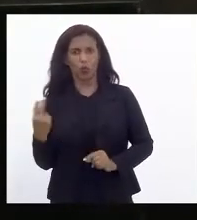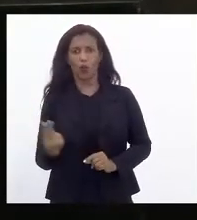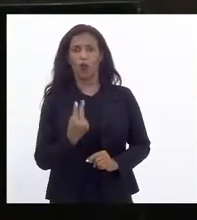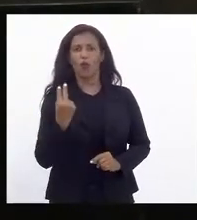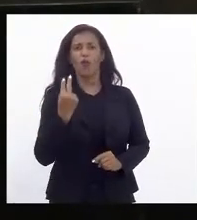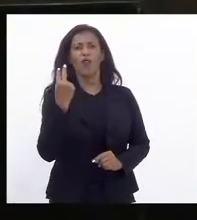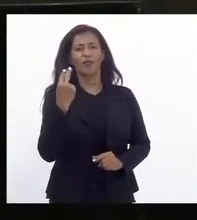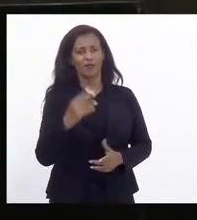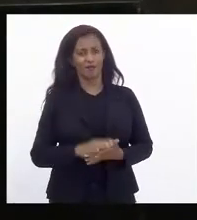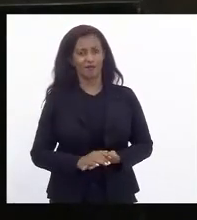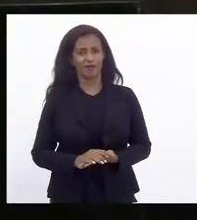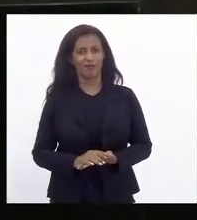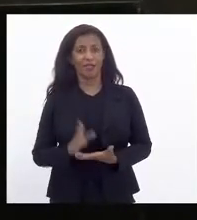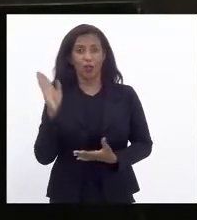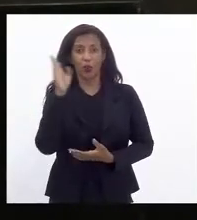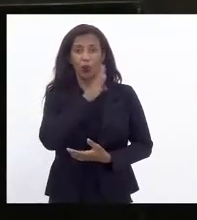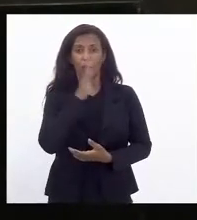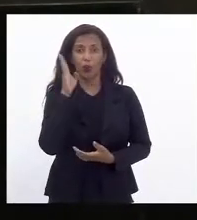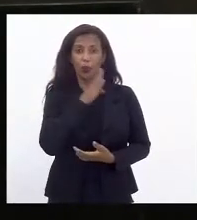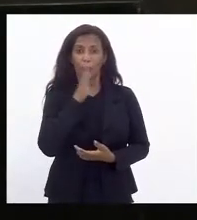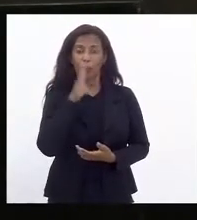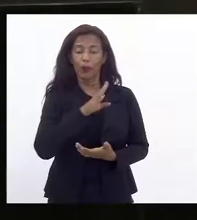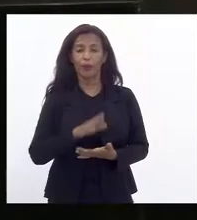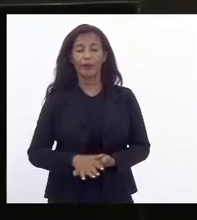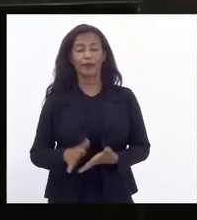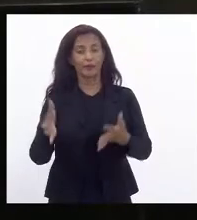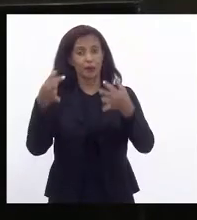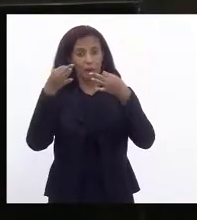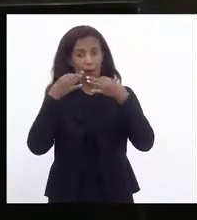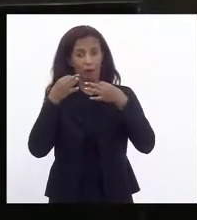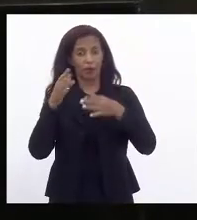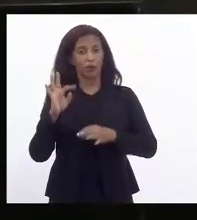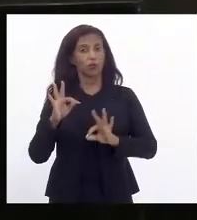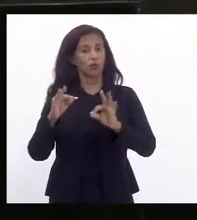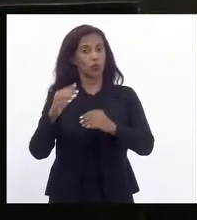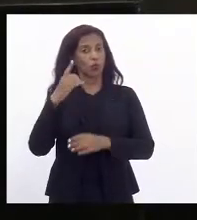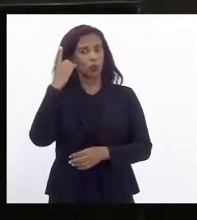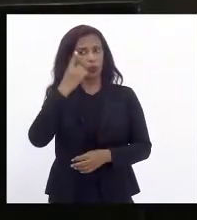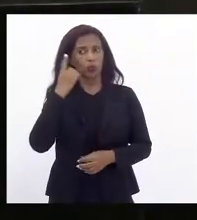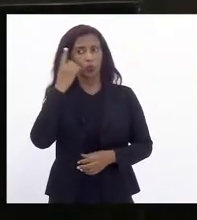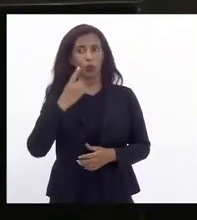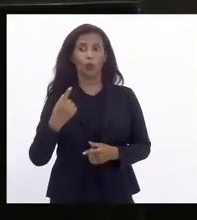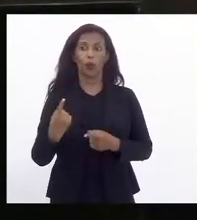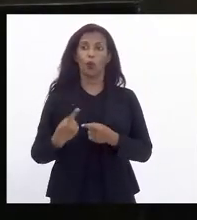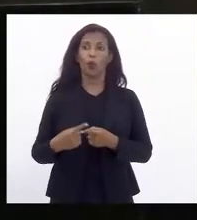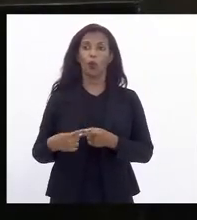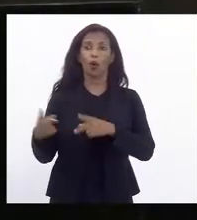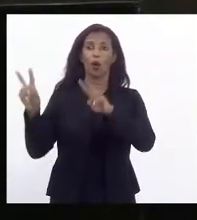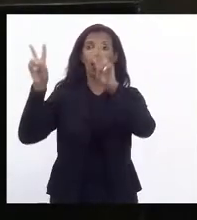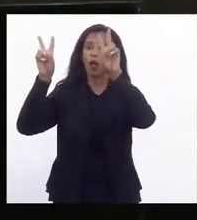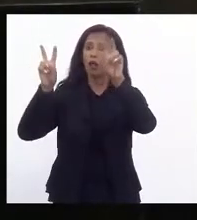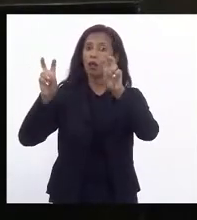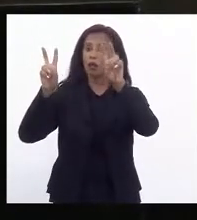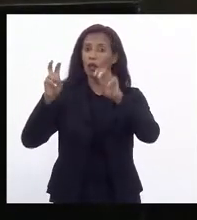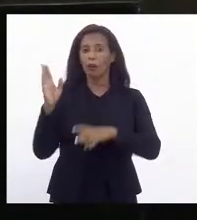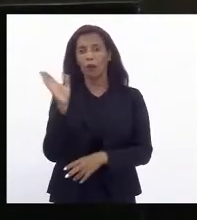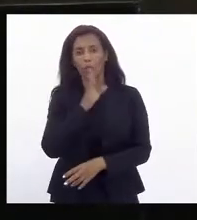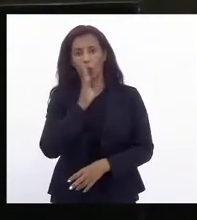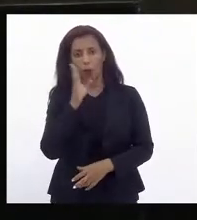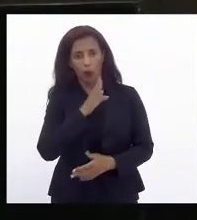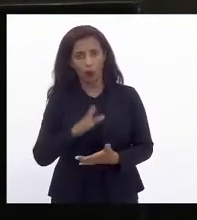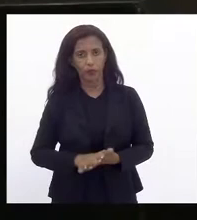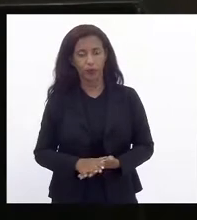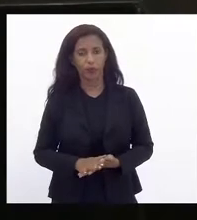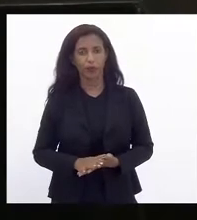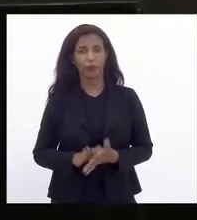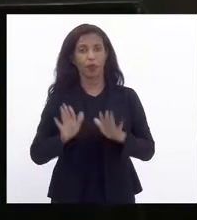desse item. E é urgente. Chama a atenção de todos os deputados e deputadas, porque o tema é muito urgente.